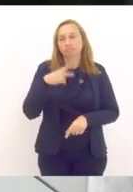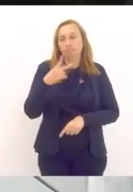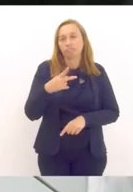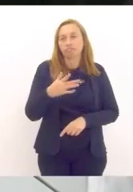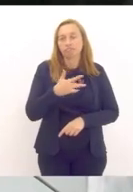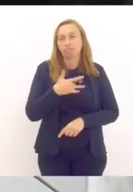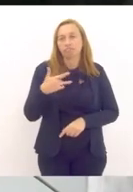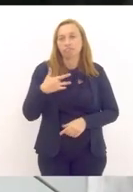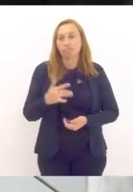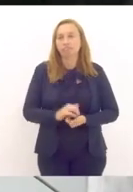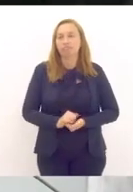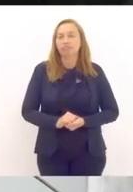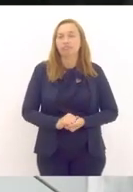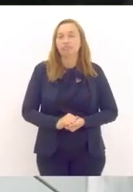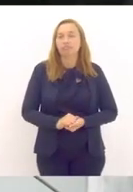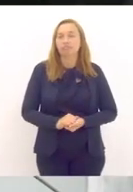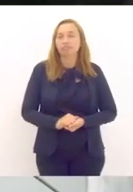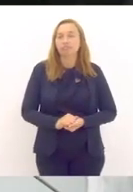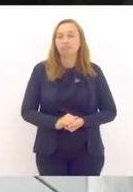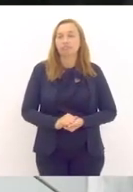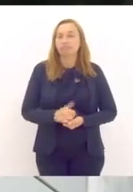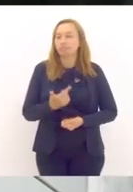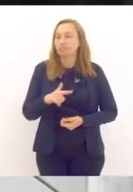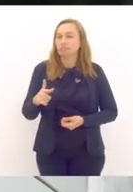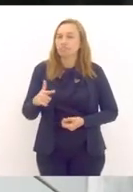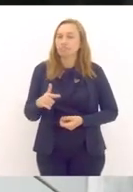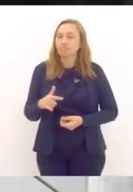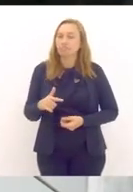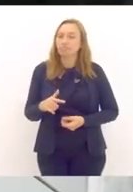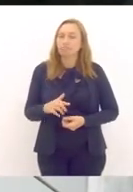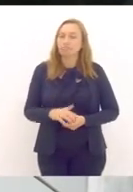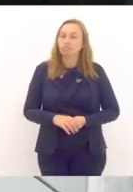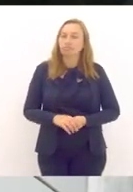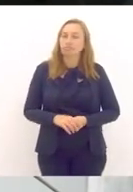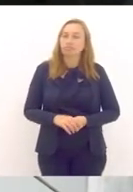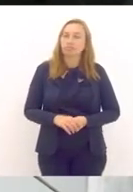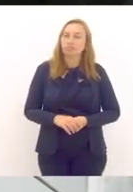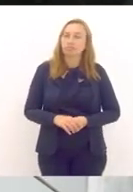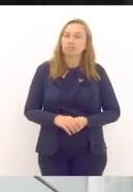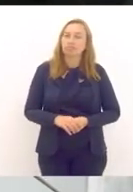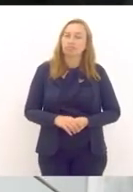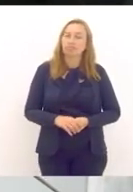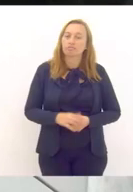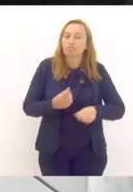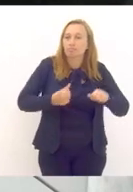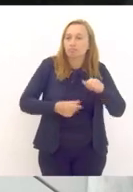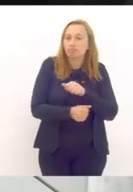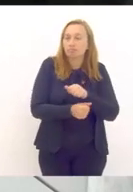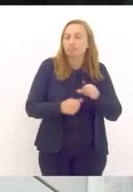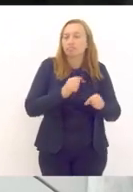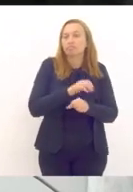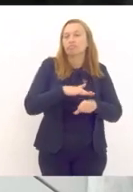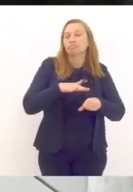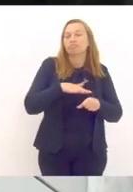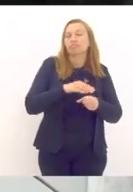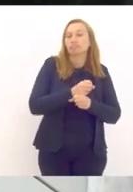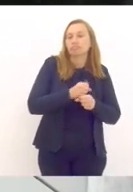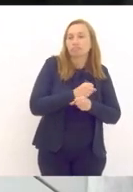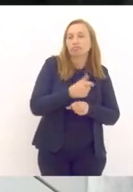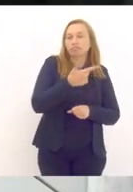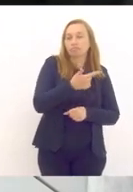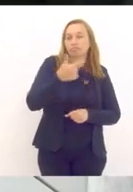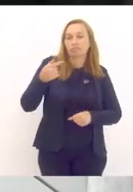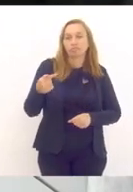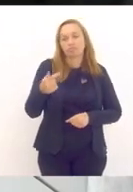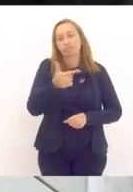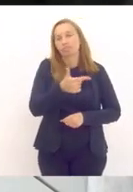da saúde. Não houve aplicação desse mínimo nos anos de 2017, 2018,